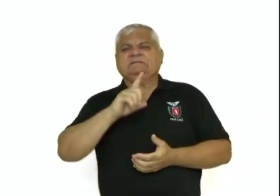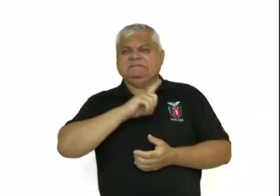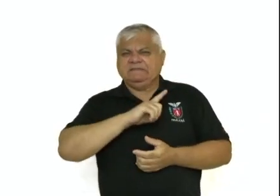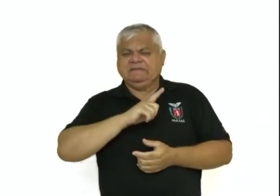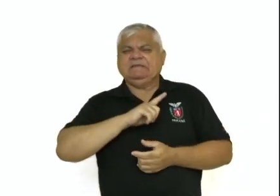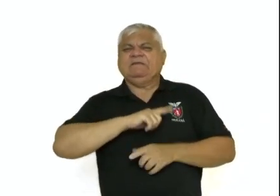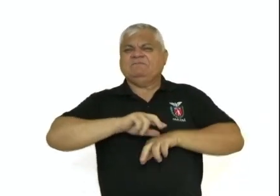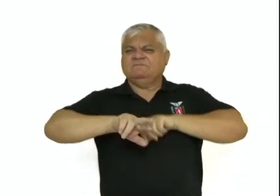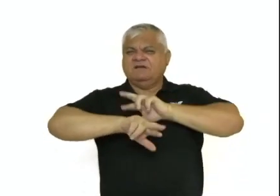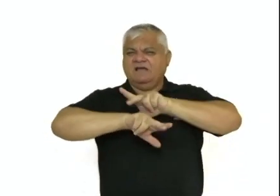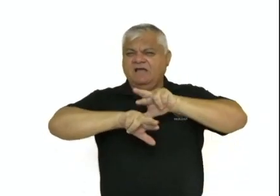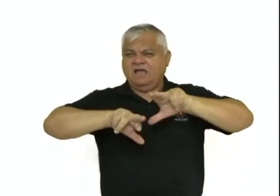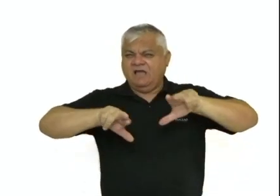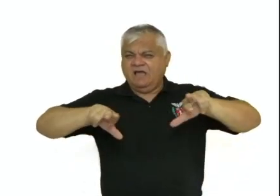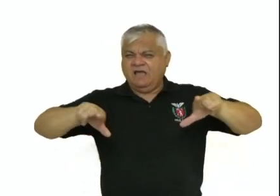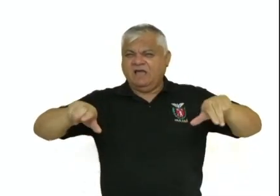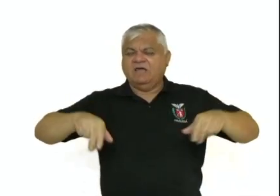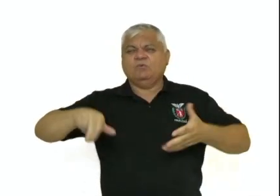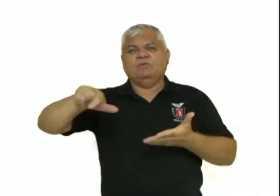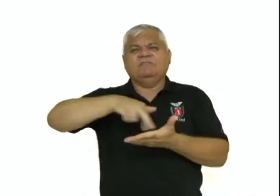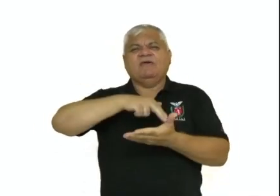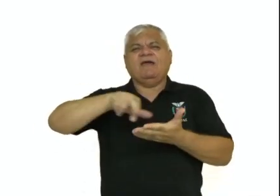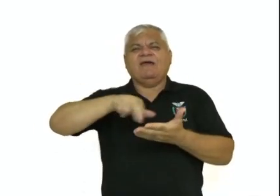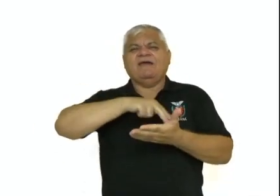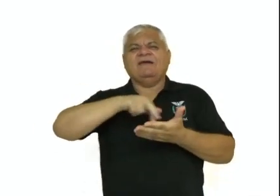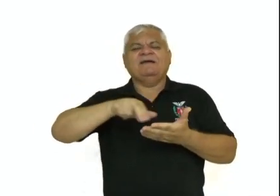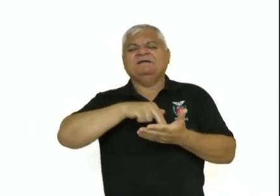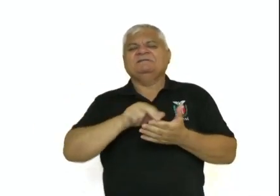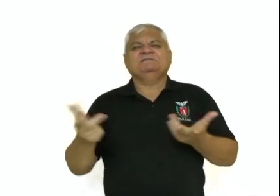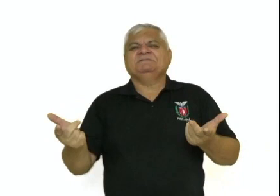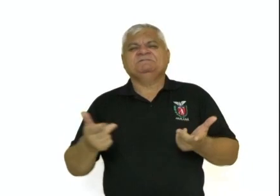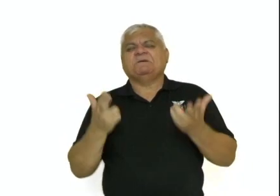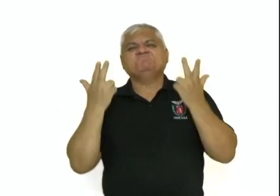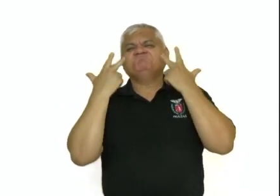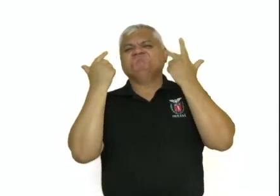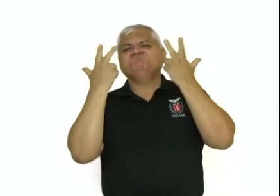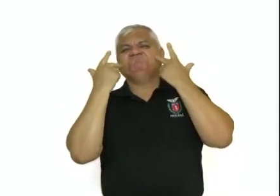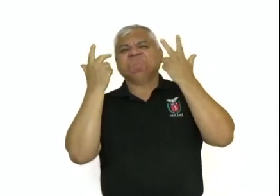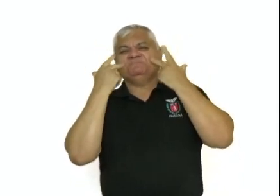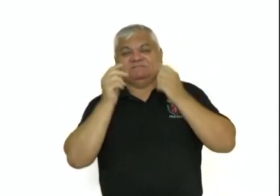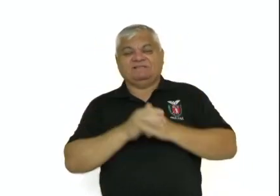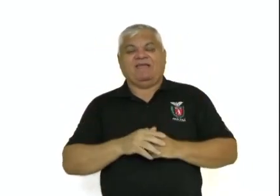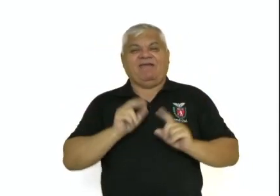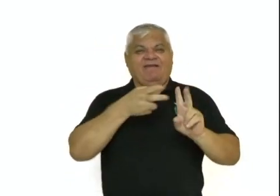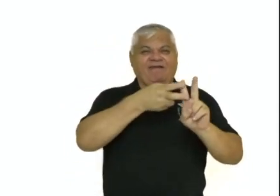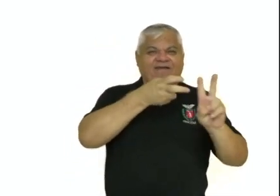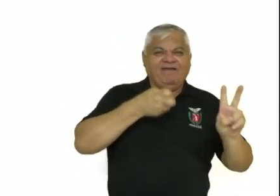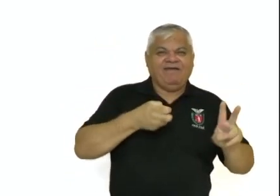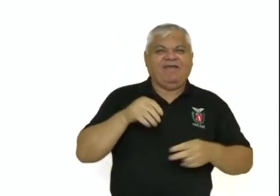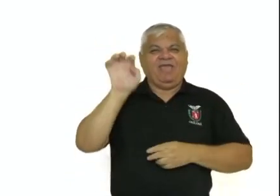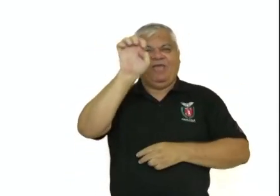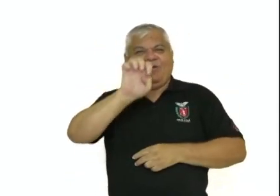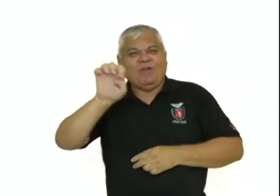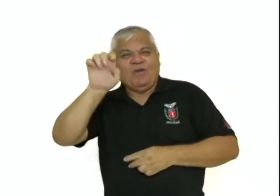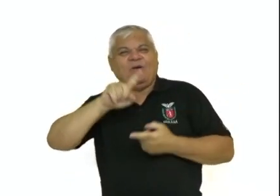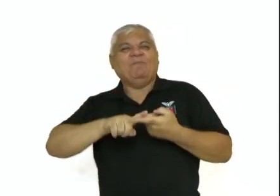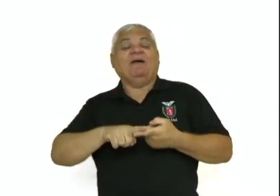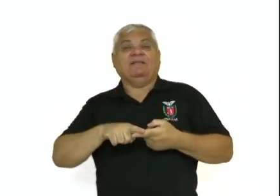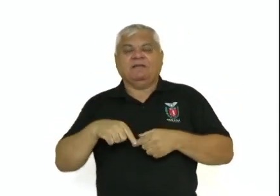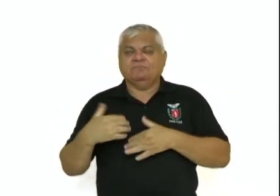de danças populares de várias origens europeias, africanas e indígenas. A dança no Brasil